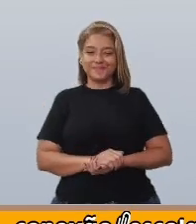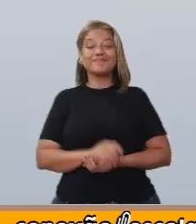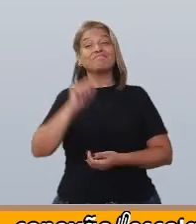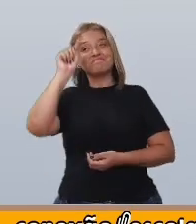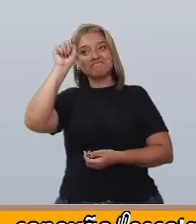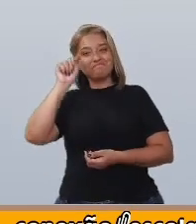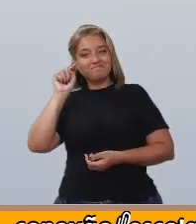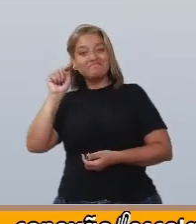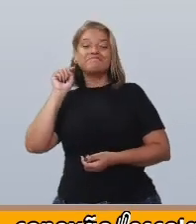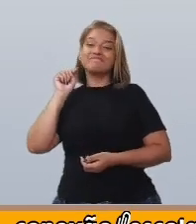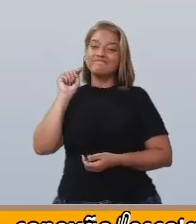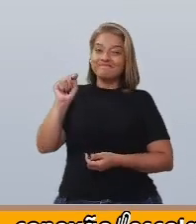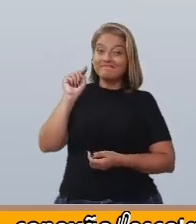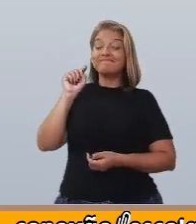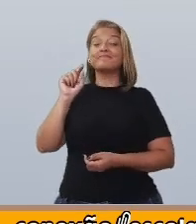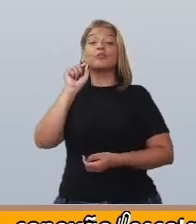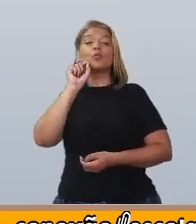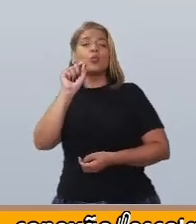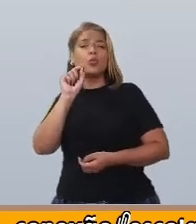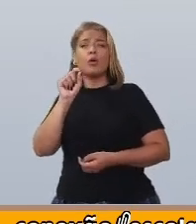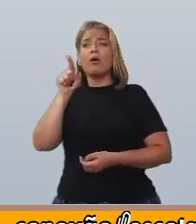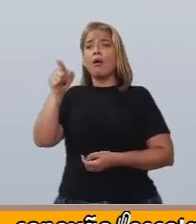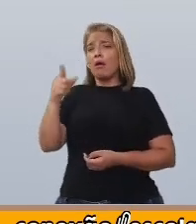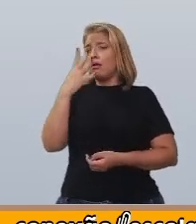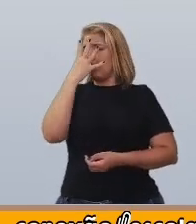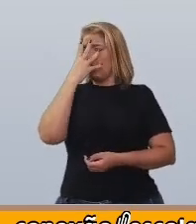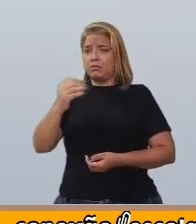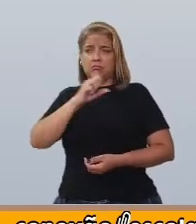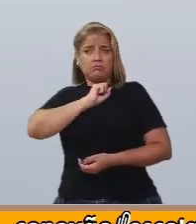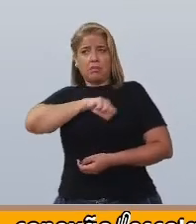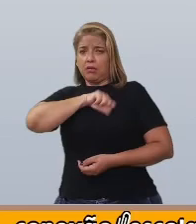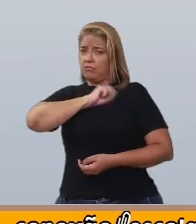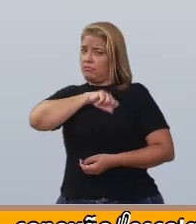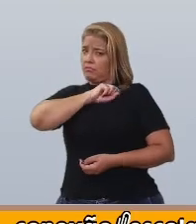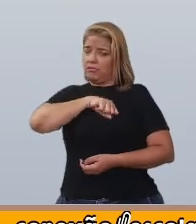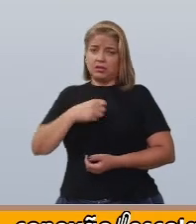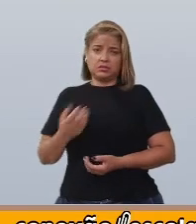Ponto de exclamação. Que lobo malvado!